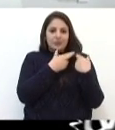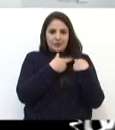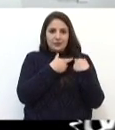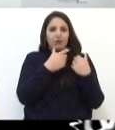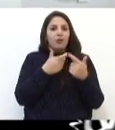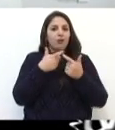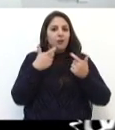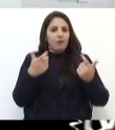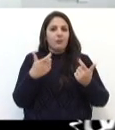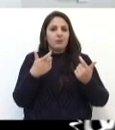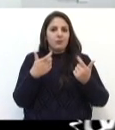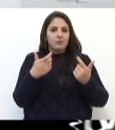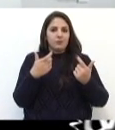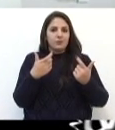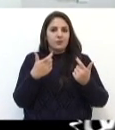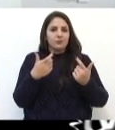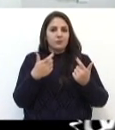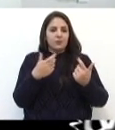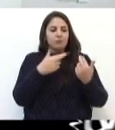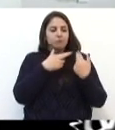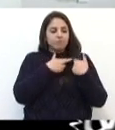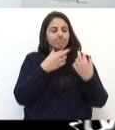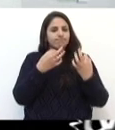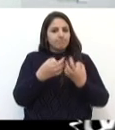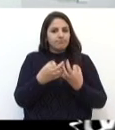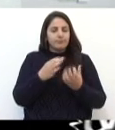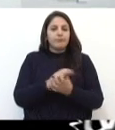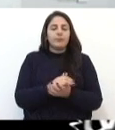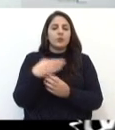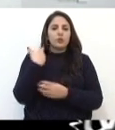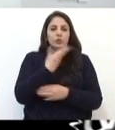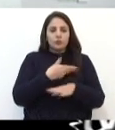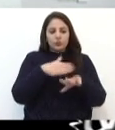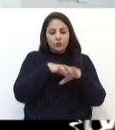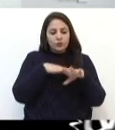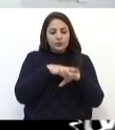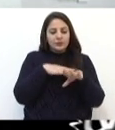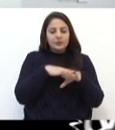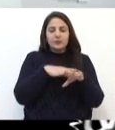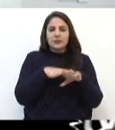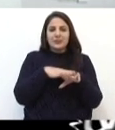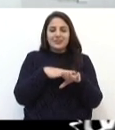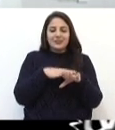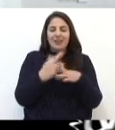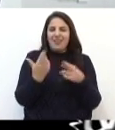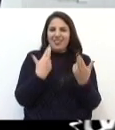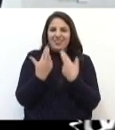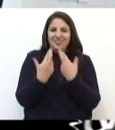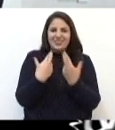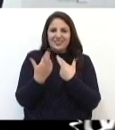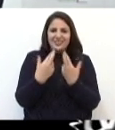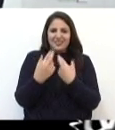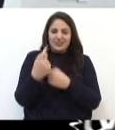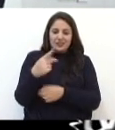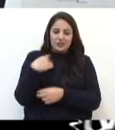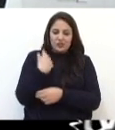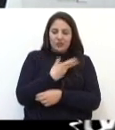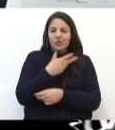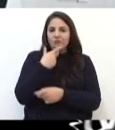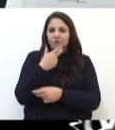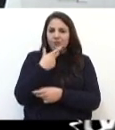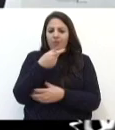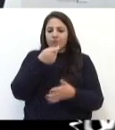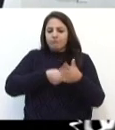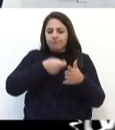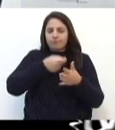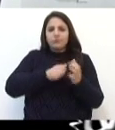responsabilidade, Alouri, muito grande com isso, muito grande. Conversávamos há pouco em relação, senhores vereadores, e aqui eu faço um